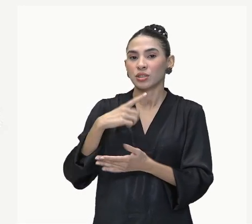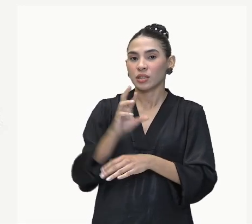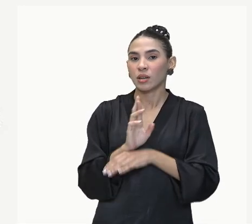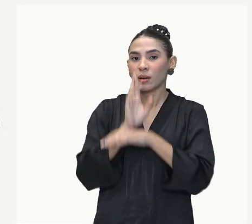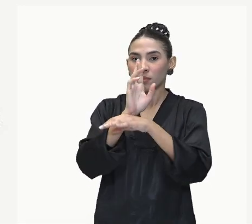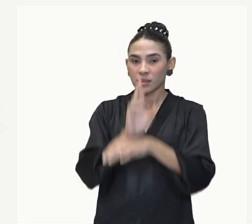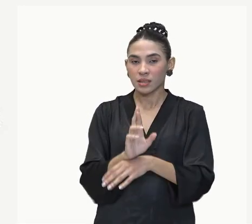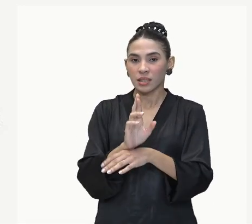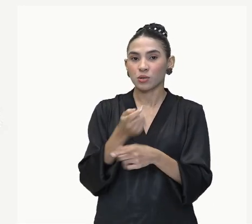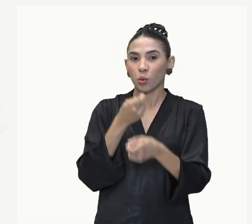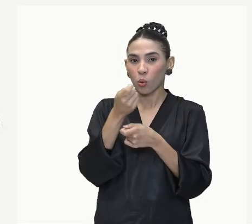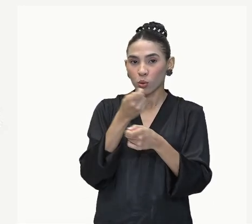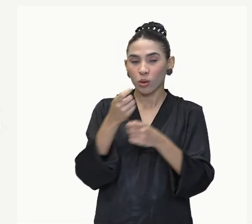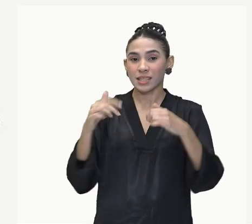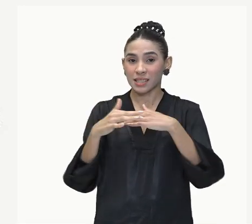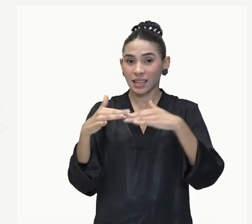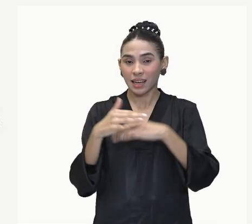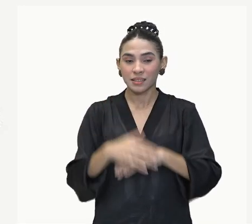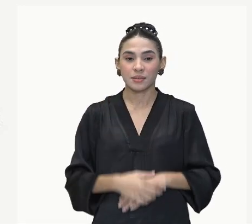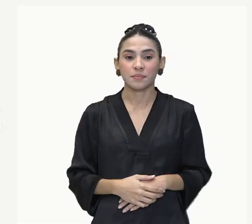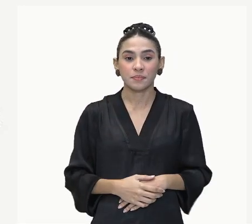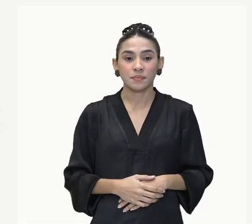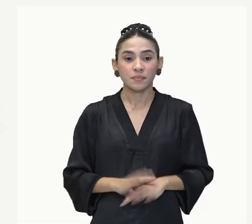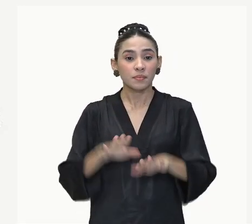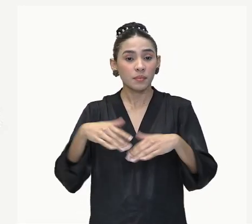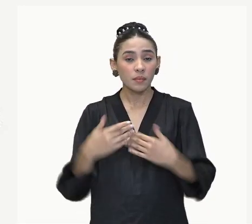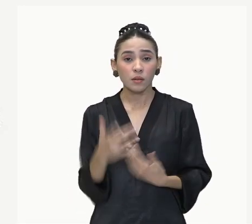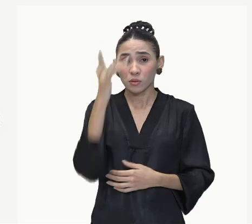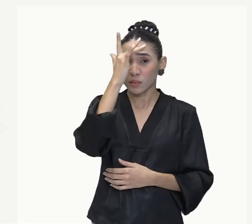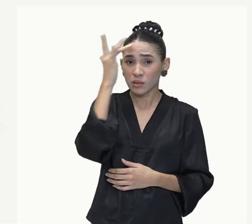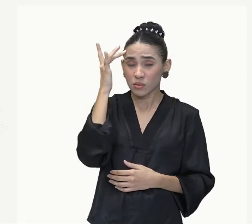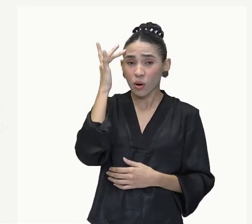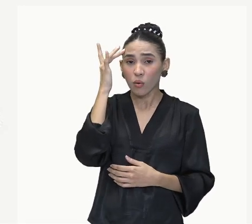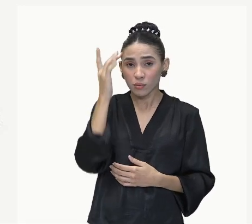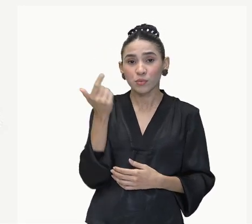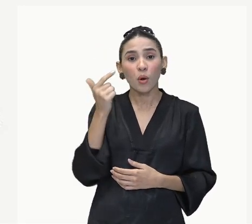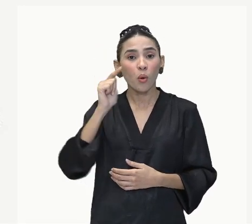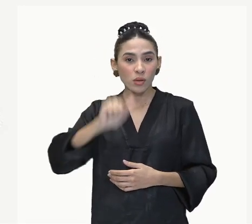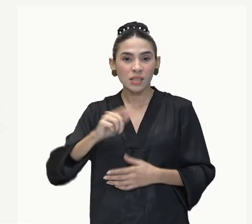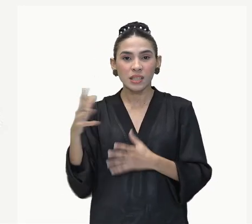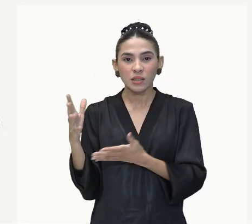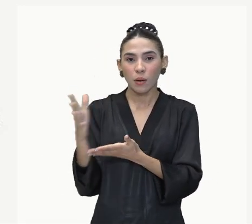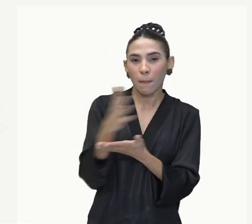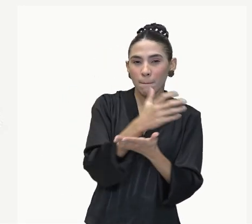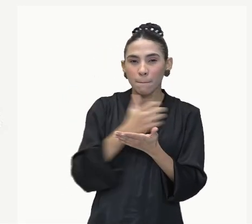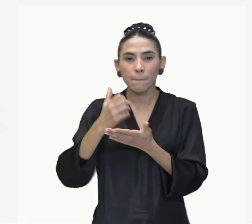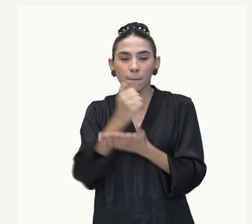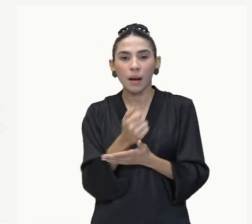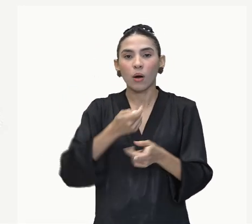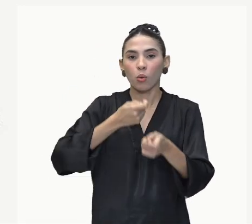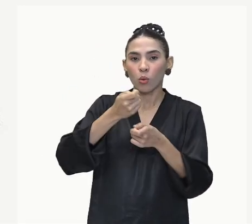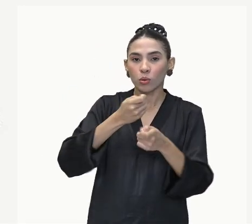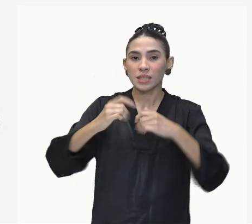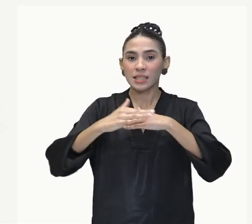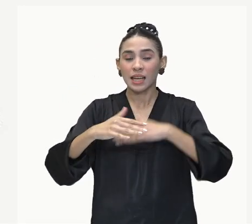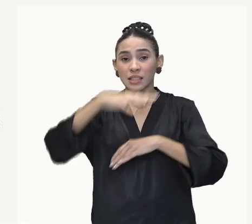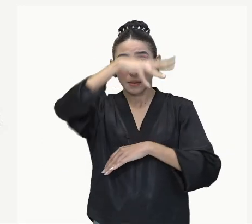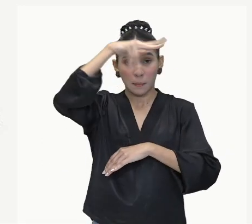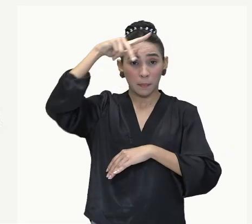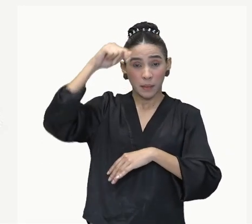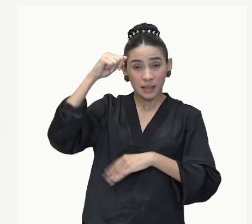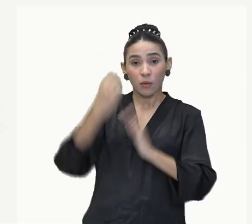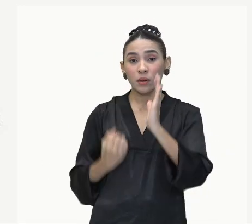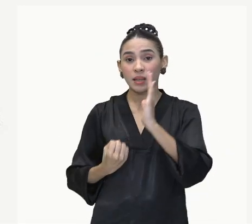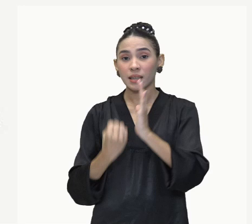da cidade. Ok? Então, os rebeldes conseguiram tomar o controle de Manaus e estabelecendo um